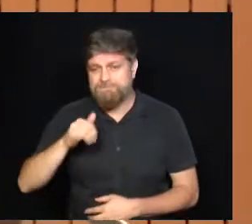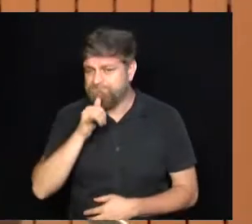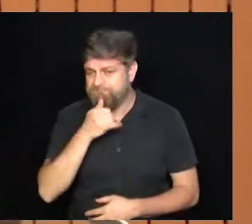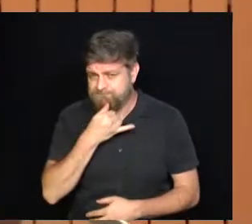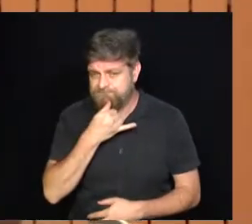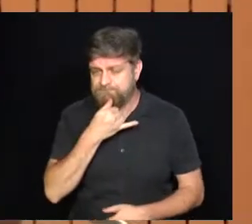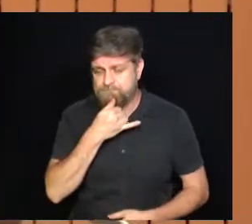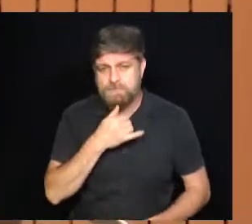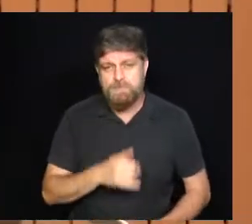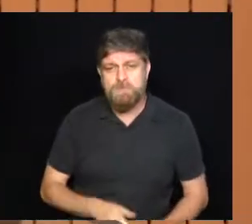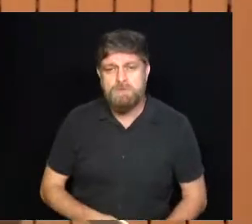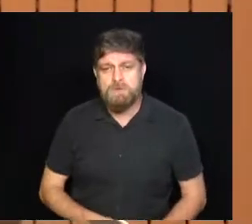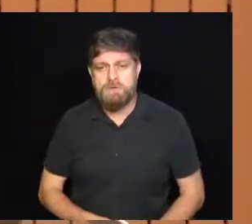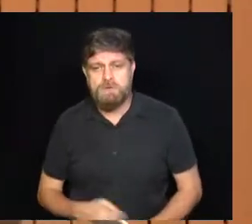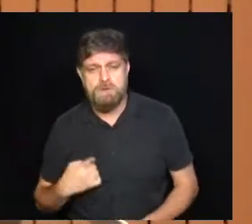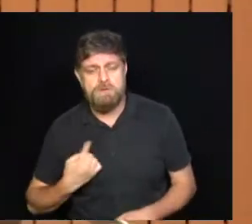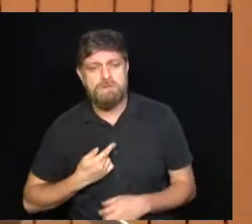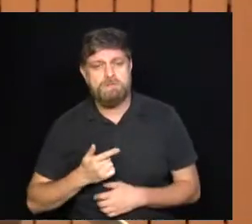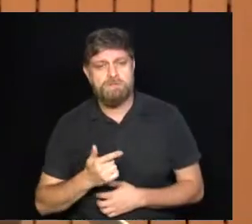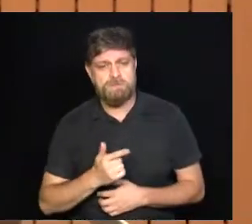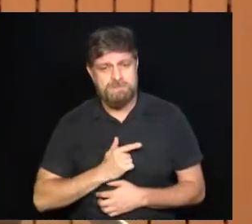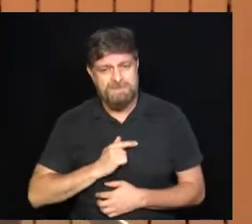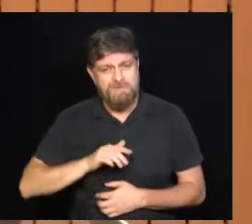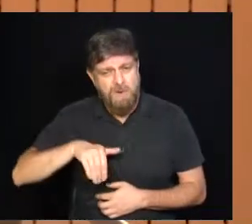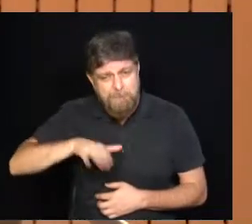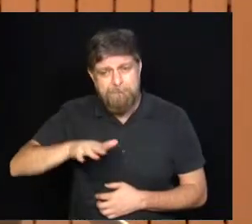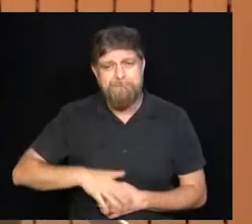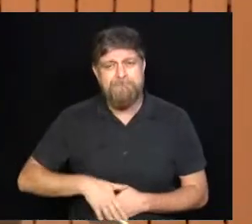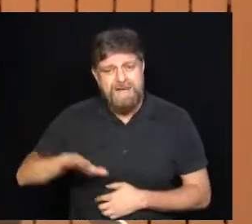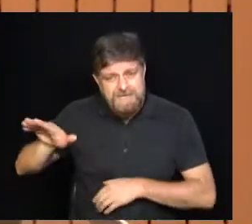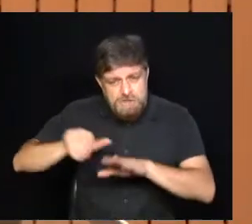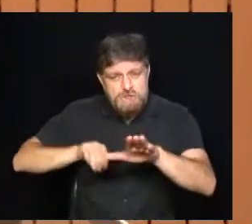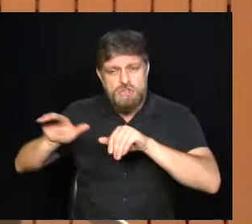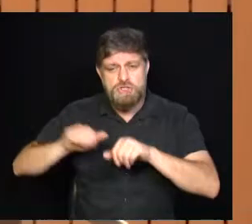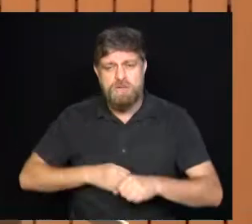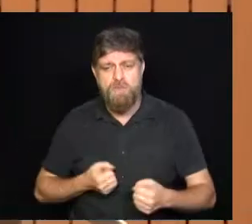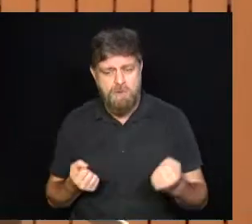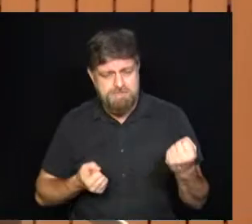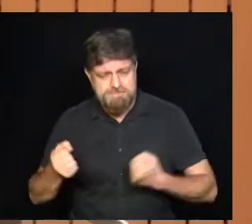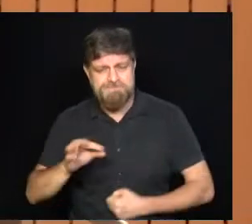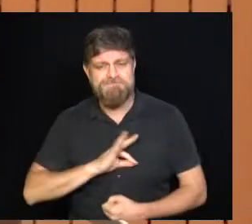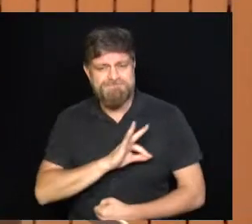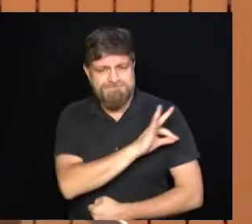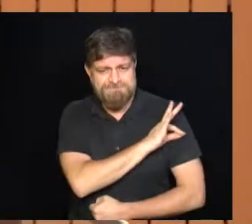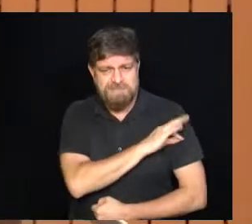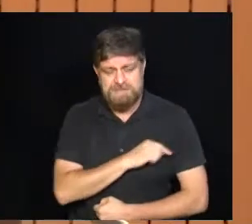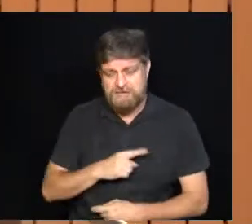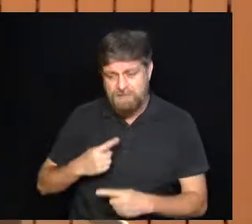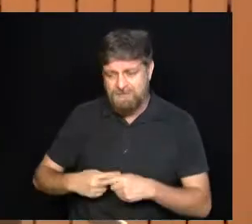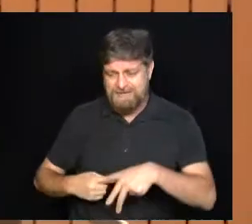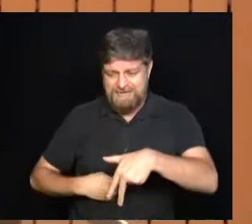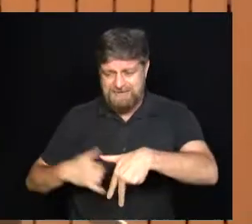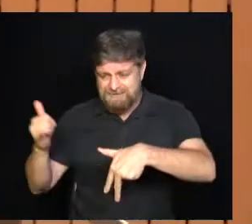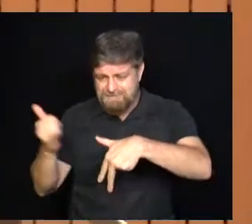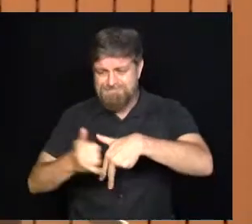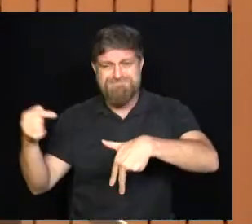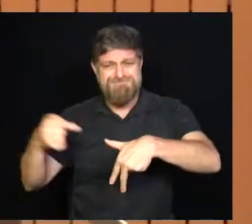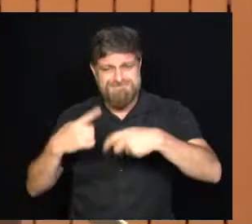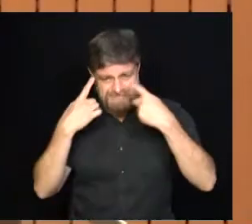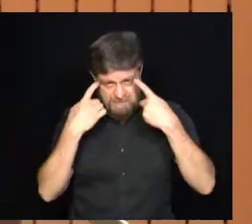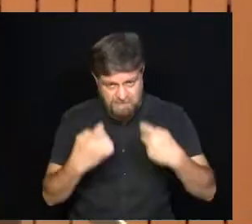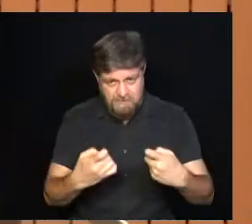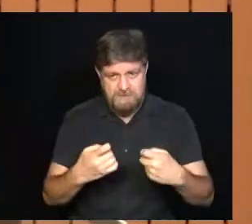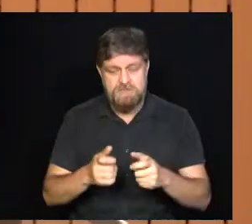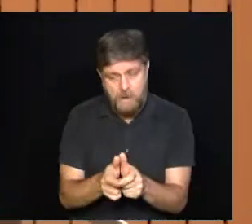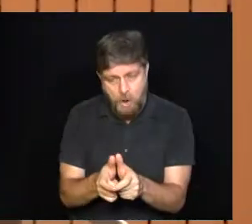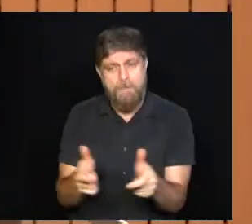Infelizmente, nós tivemos aí mais acionamentos em relação à violência contra a mulher. Também houve, sim,